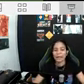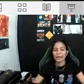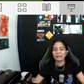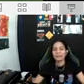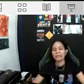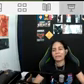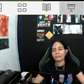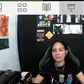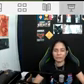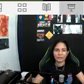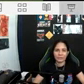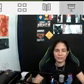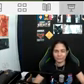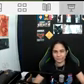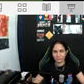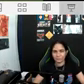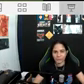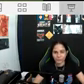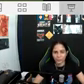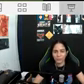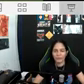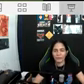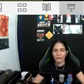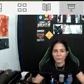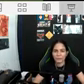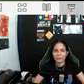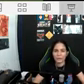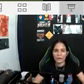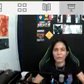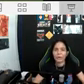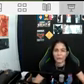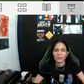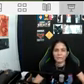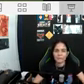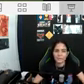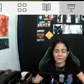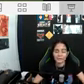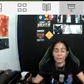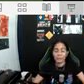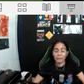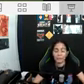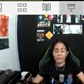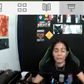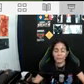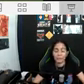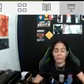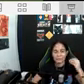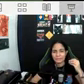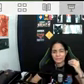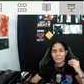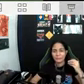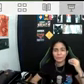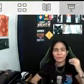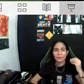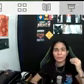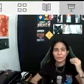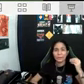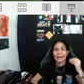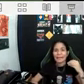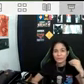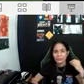se... Ah, existe variação. Sim. Não. Eu quero que você diga qual é a variação. Vocês precisam